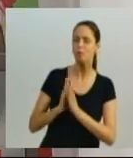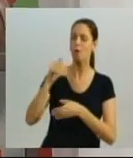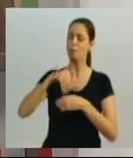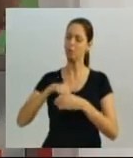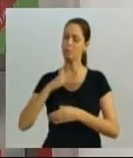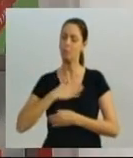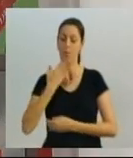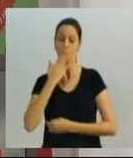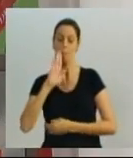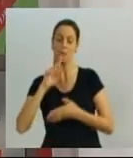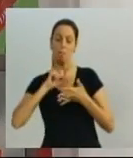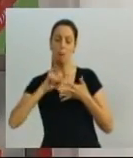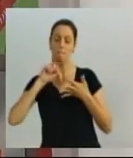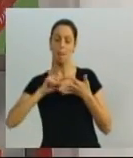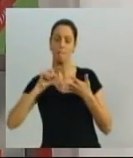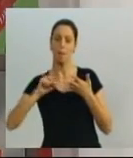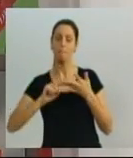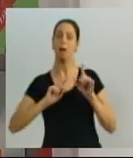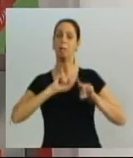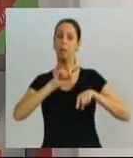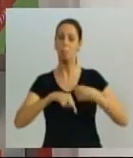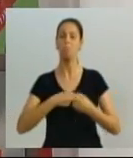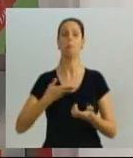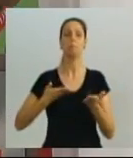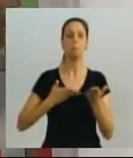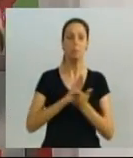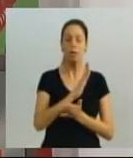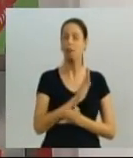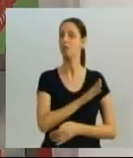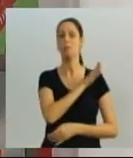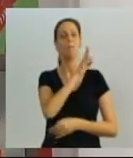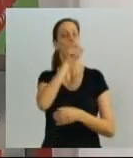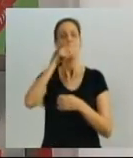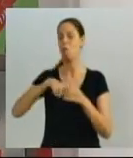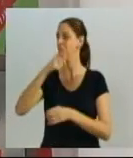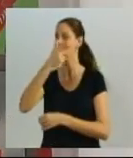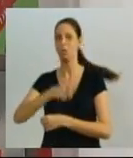não vão mais nem daquela comunidade que foram. Então isso nós temos que tomar muito cuidado.